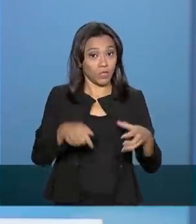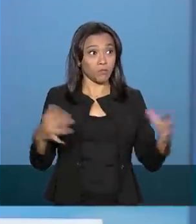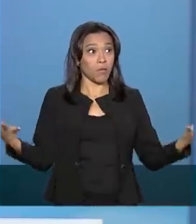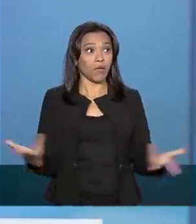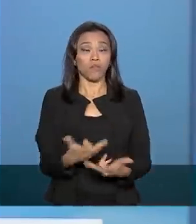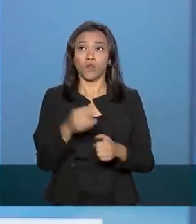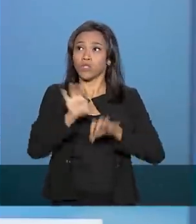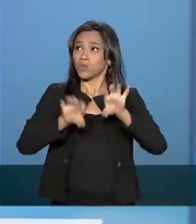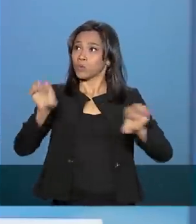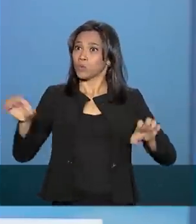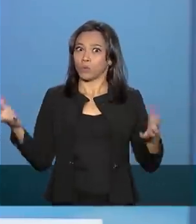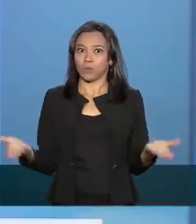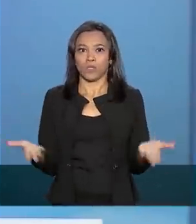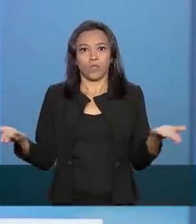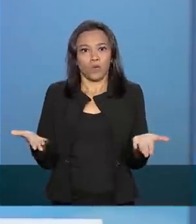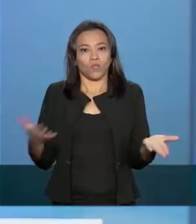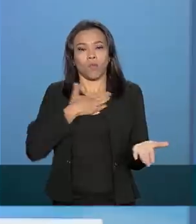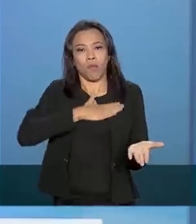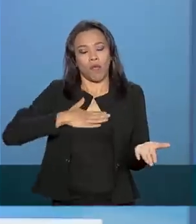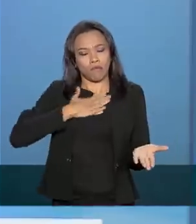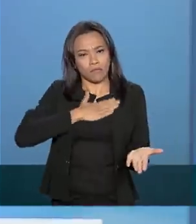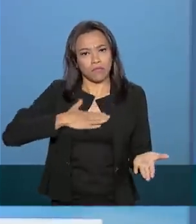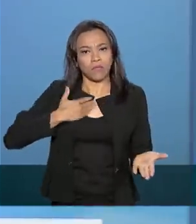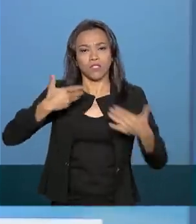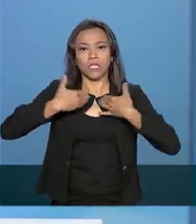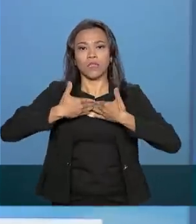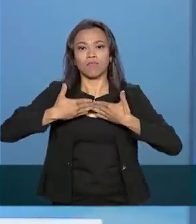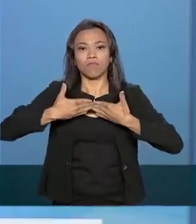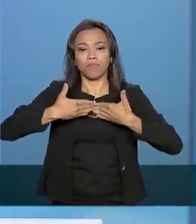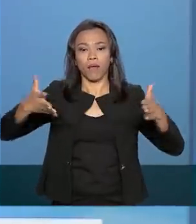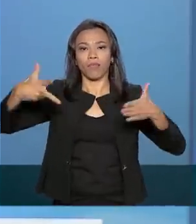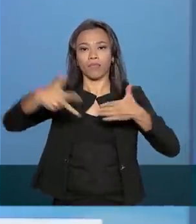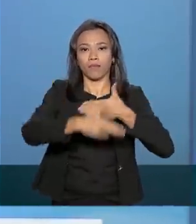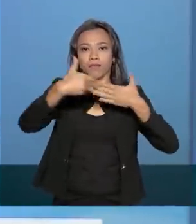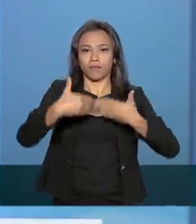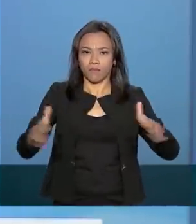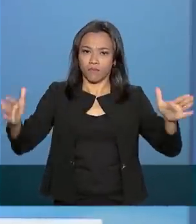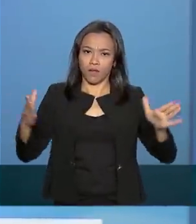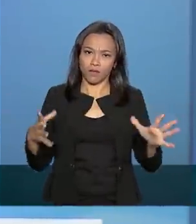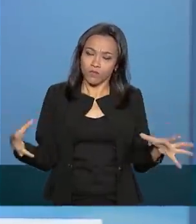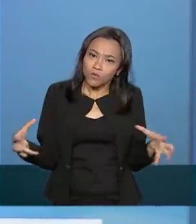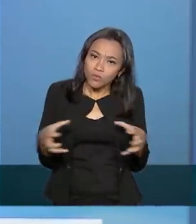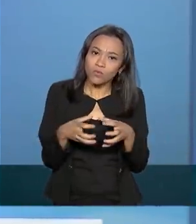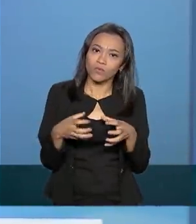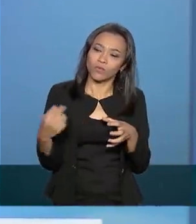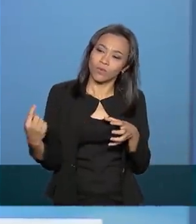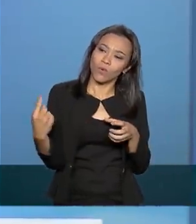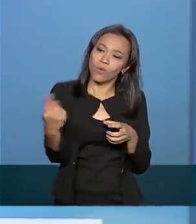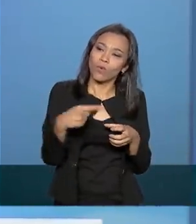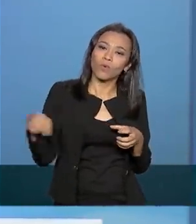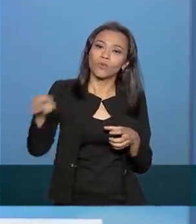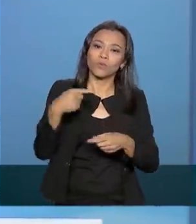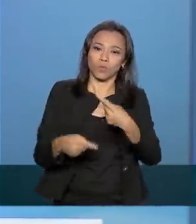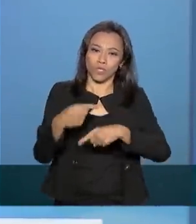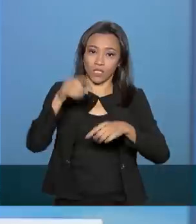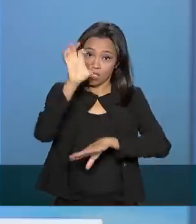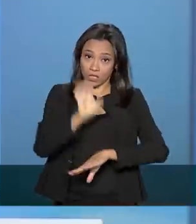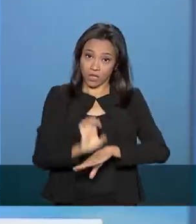hoje estou tendo o prazer e a honra de inaugurar junto com os políticos aqui desse estado